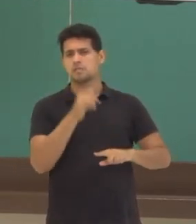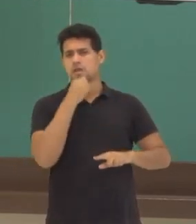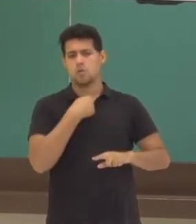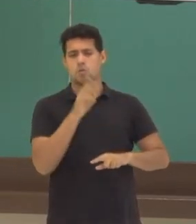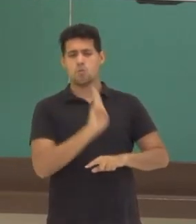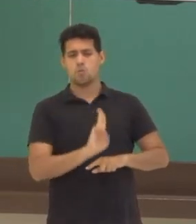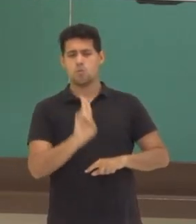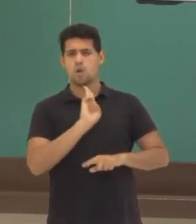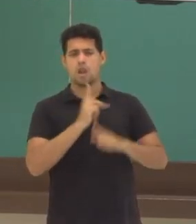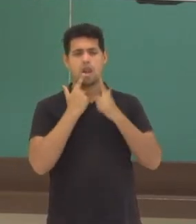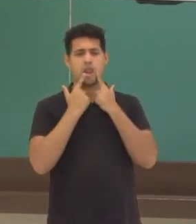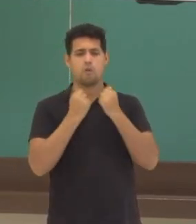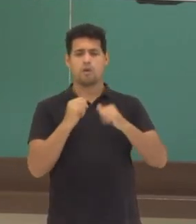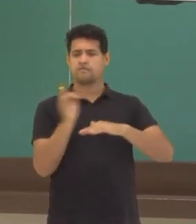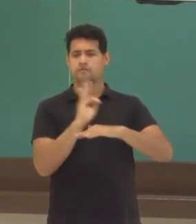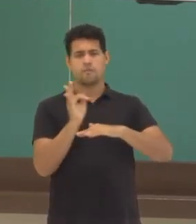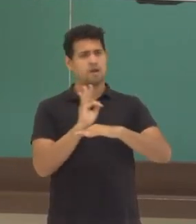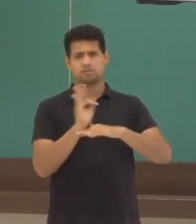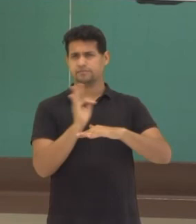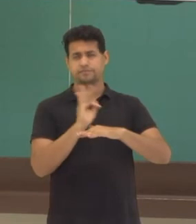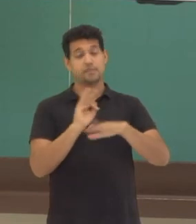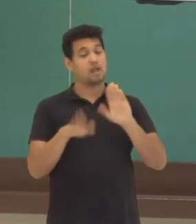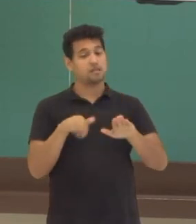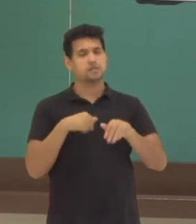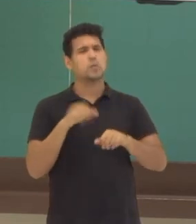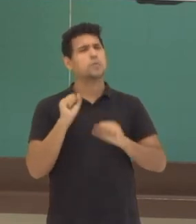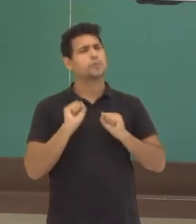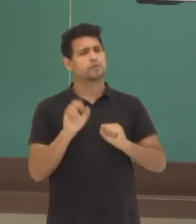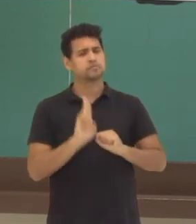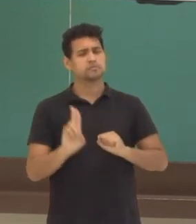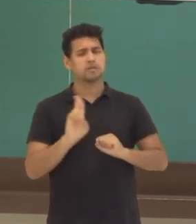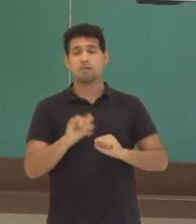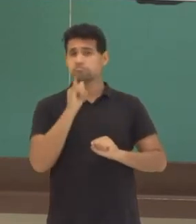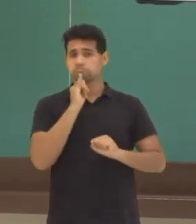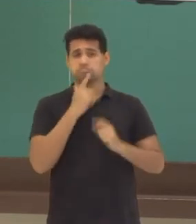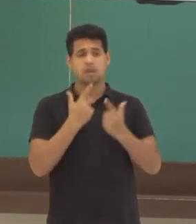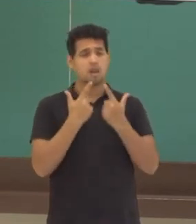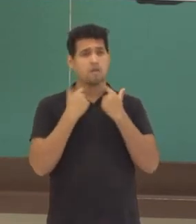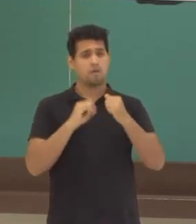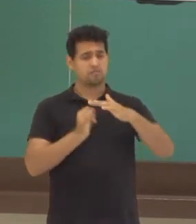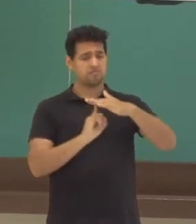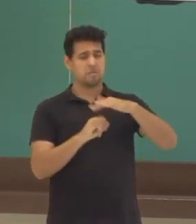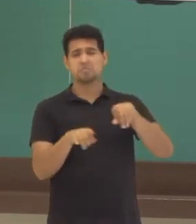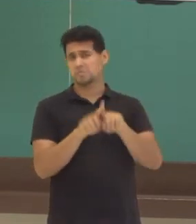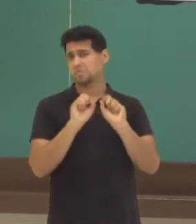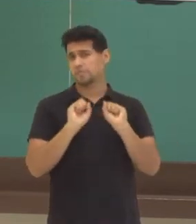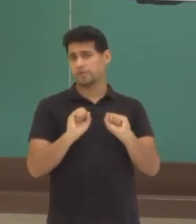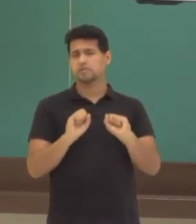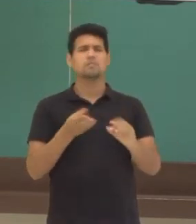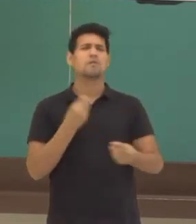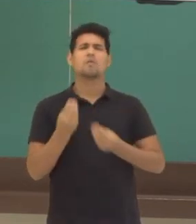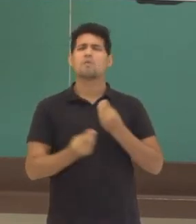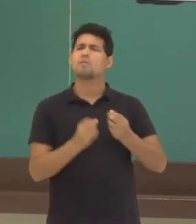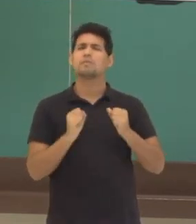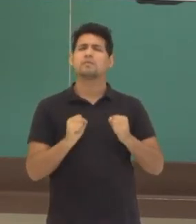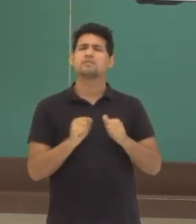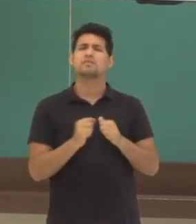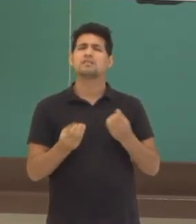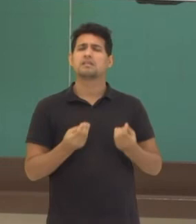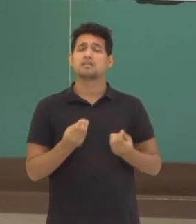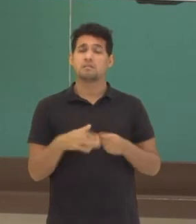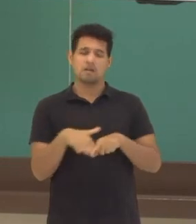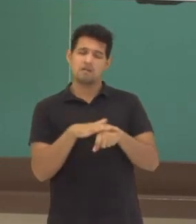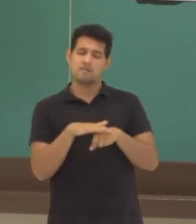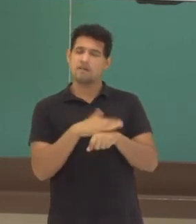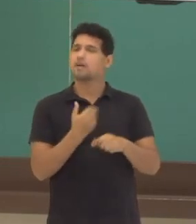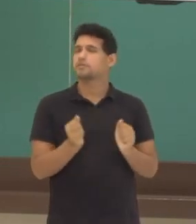uso a linguagem formal. Às vezes eu posso sim utilizar a linguagem informal, né? Em que momentos isso é possível? Numa conversa